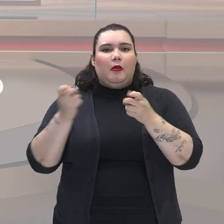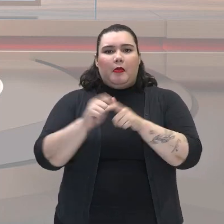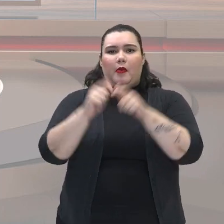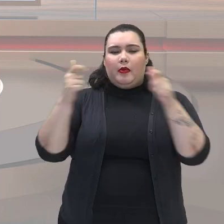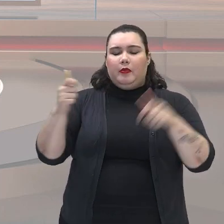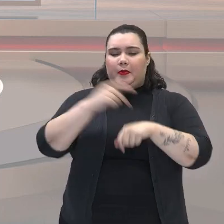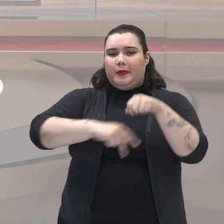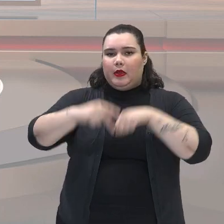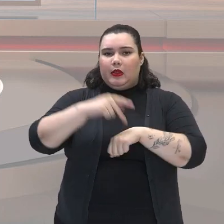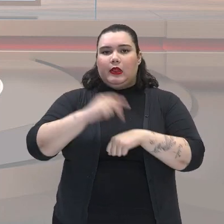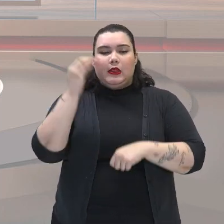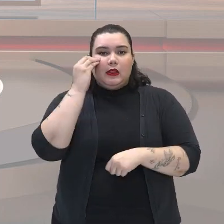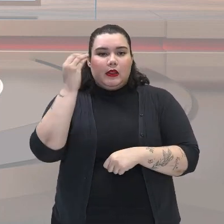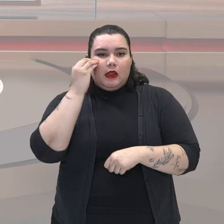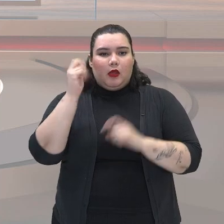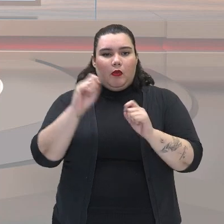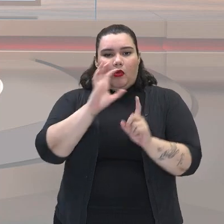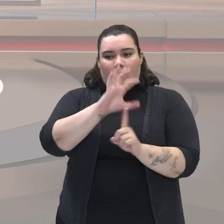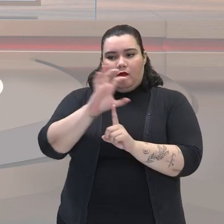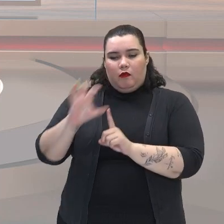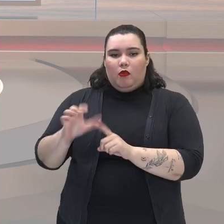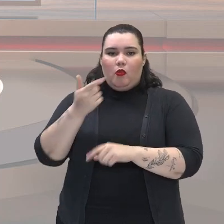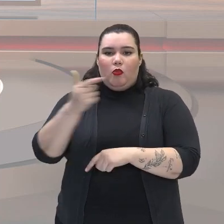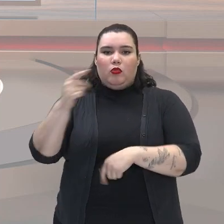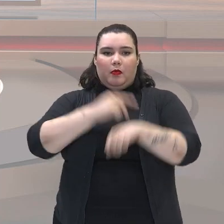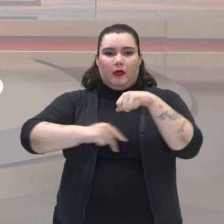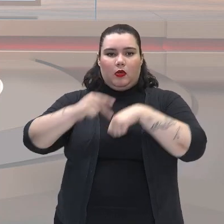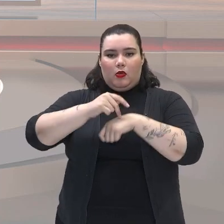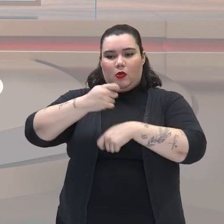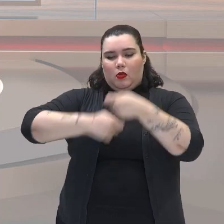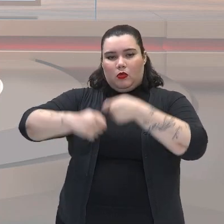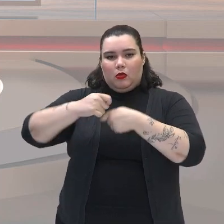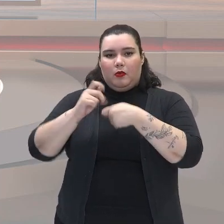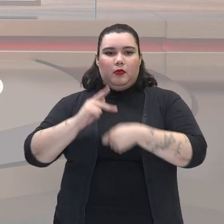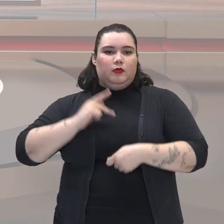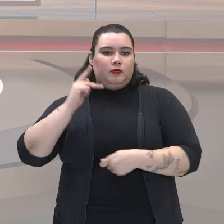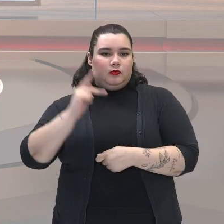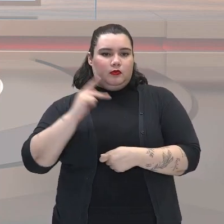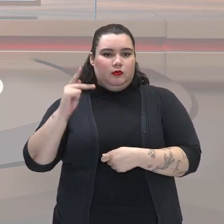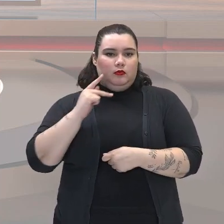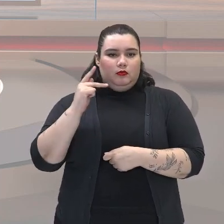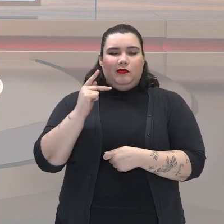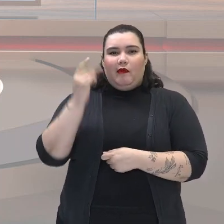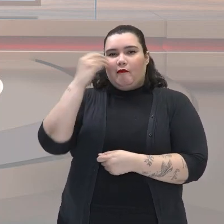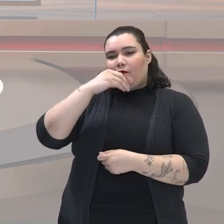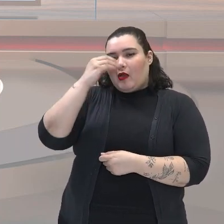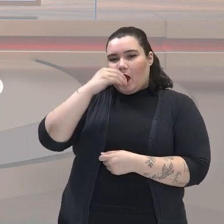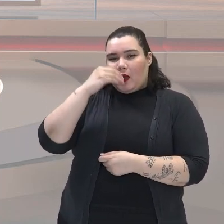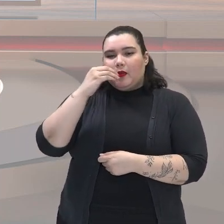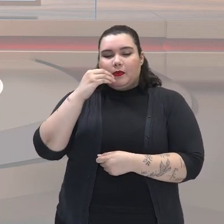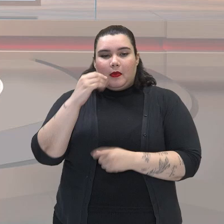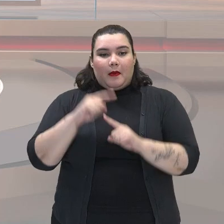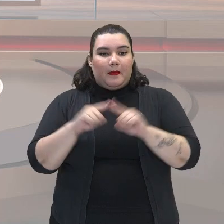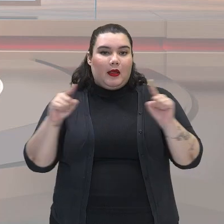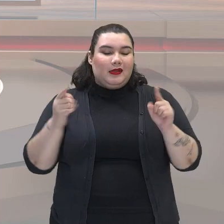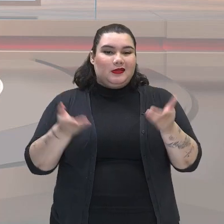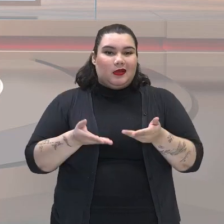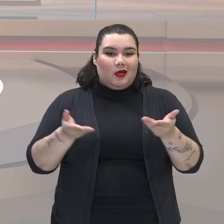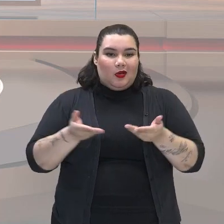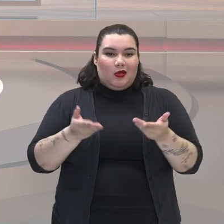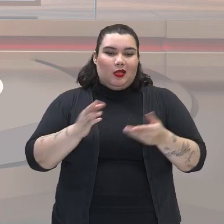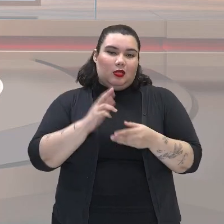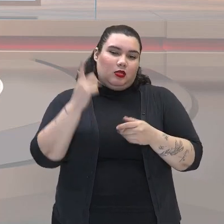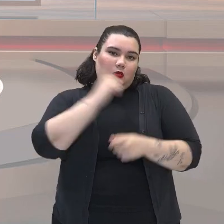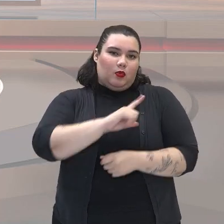tentam exercer influência sobre países economicamente e politicamente mais fracos que eles. Só que agora não é